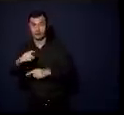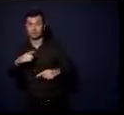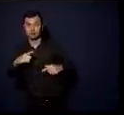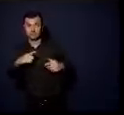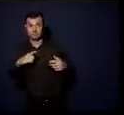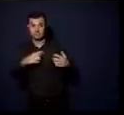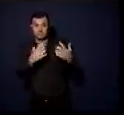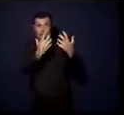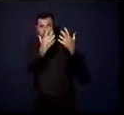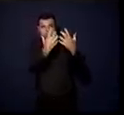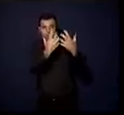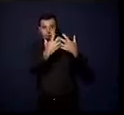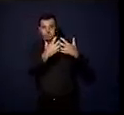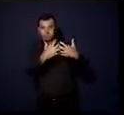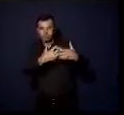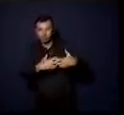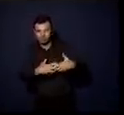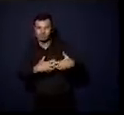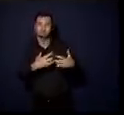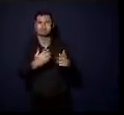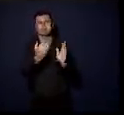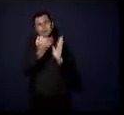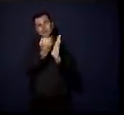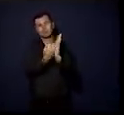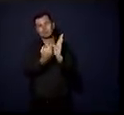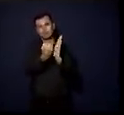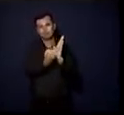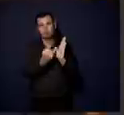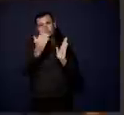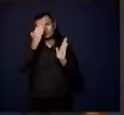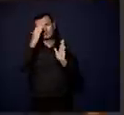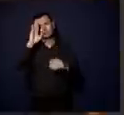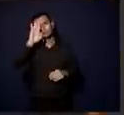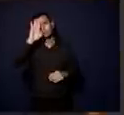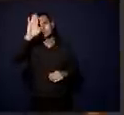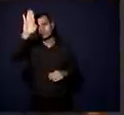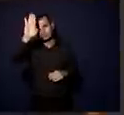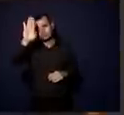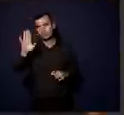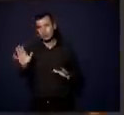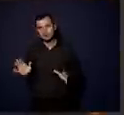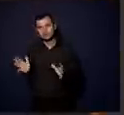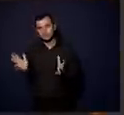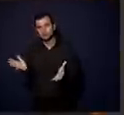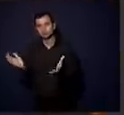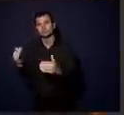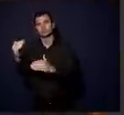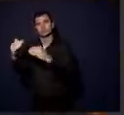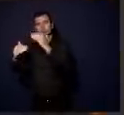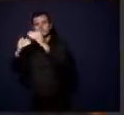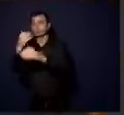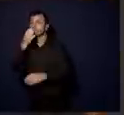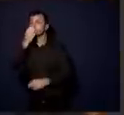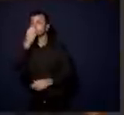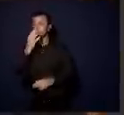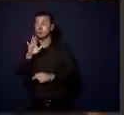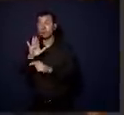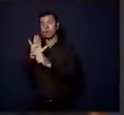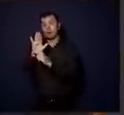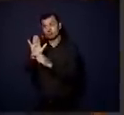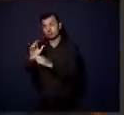o impacto da reforma tributária ainda que o objetivo principal seja estimular o crescimento vai ser um impacto positivo do ponto de vista